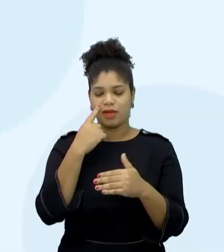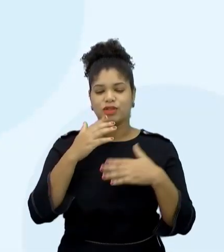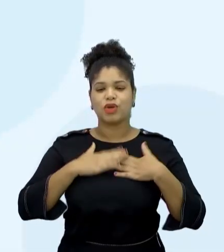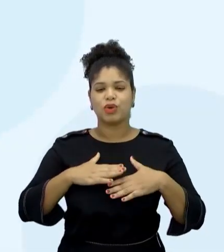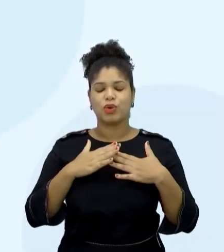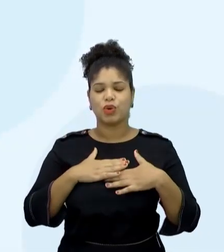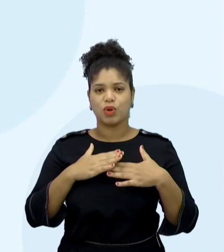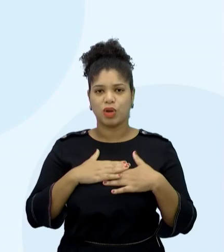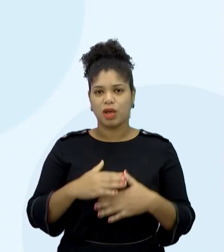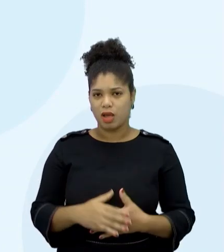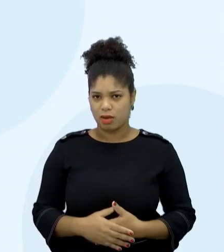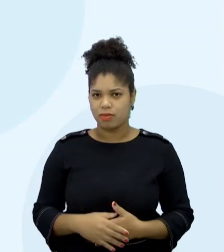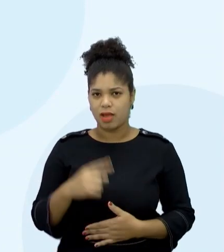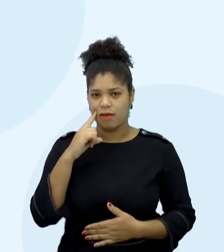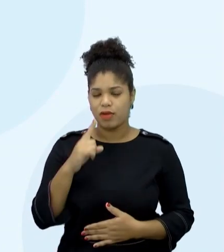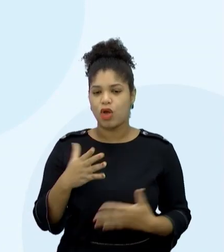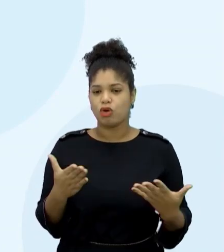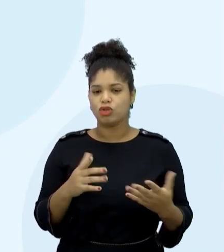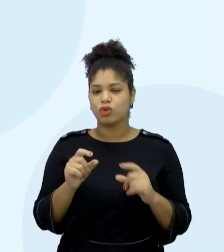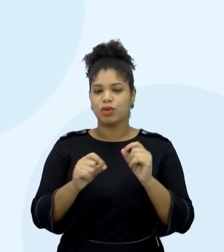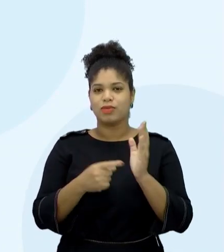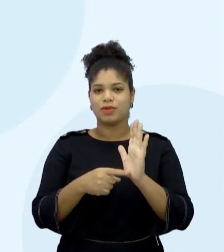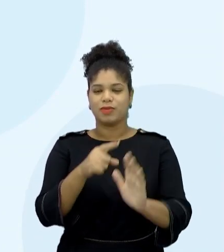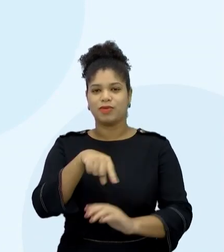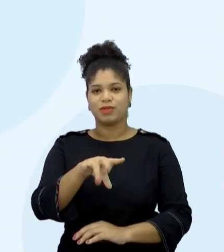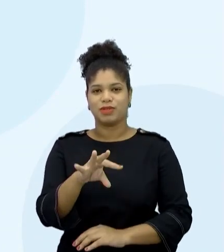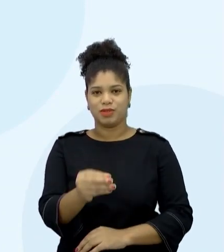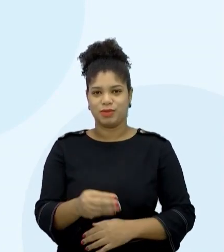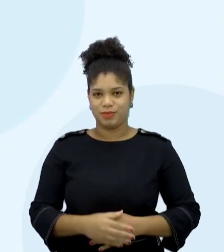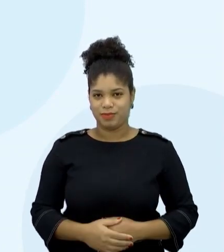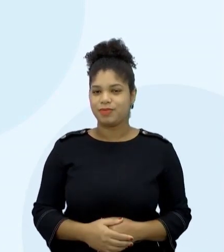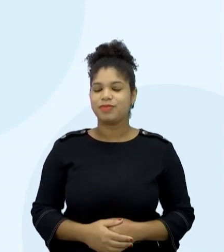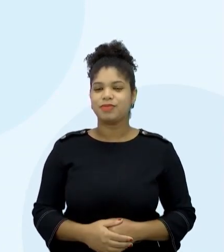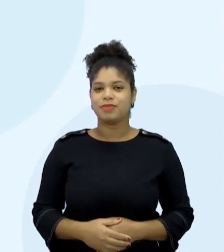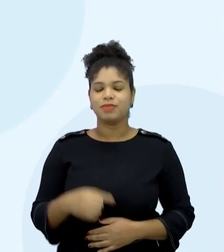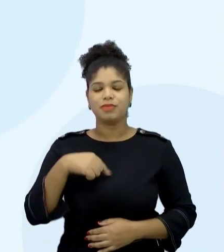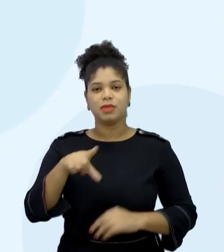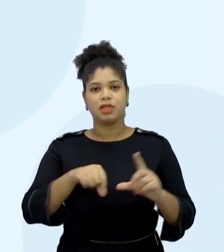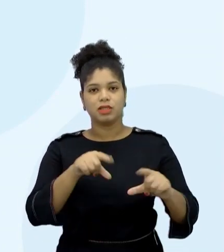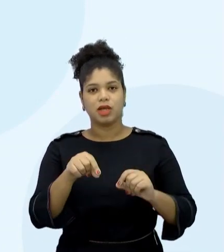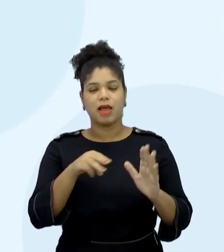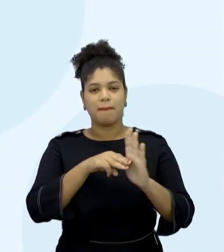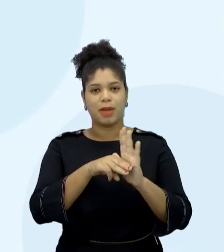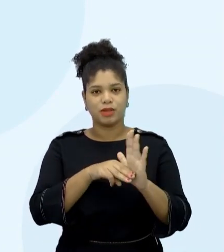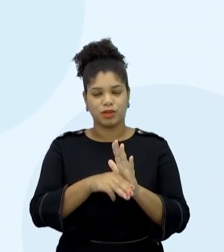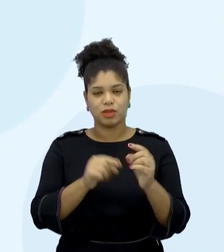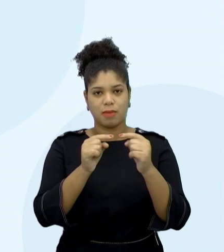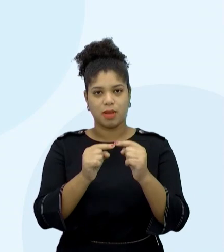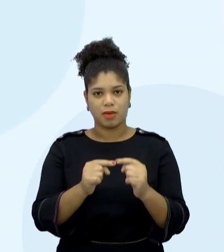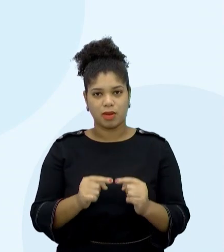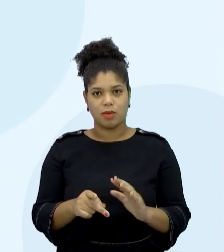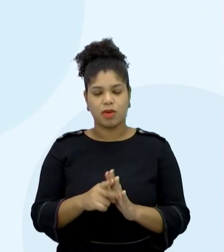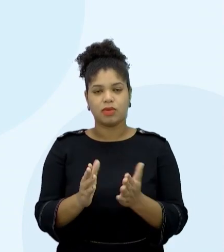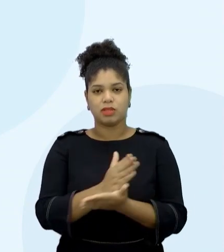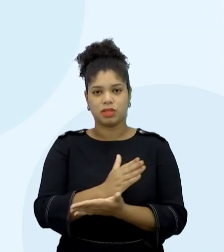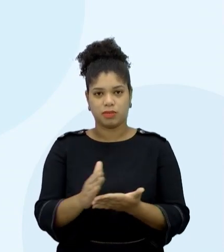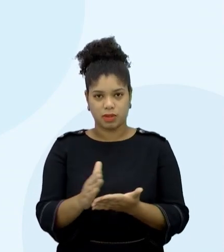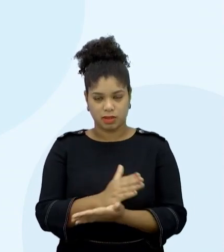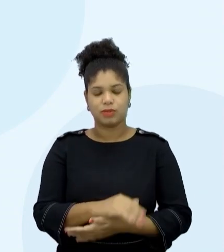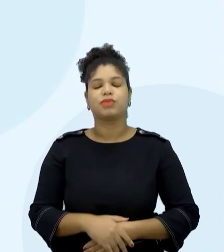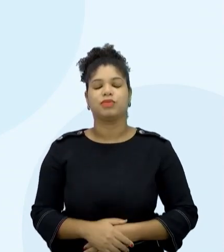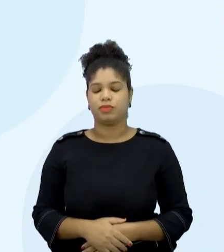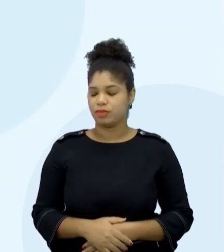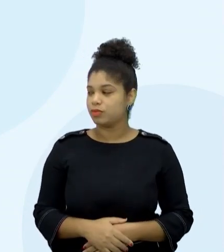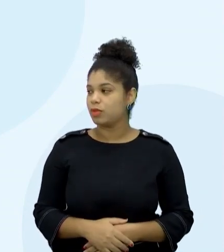aí o que a gente tem hoje para vocês, olha só. Hoje, selecionar métodos adequados para a separação